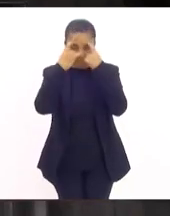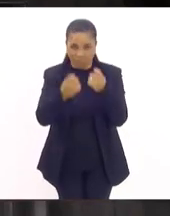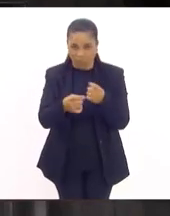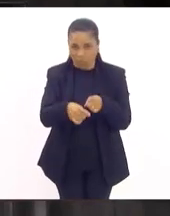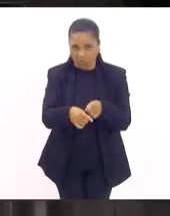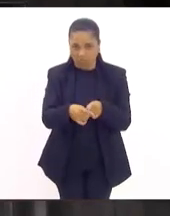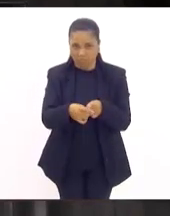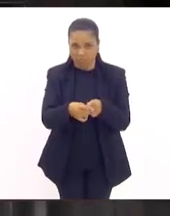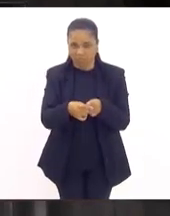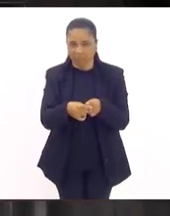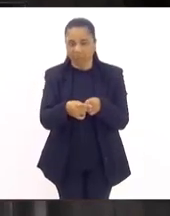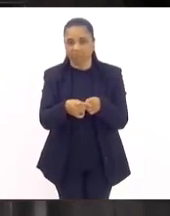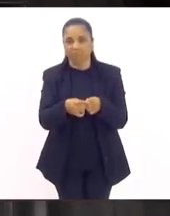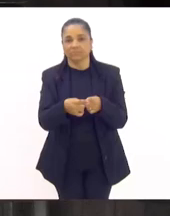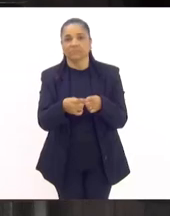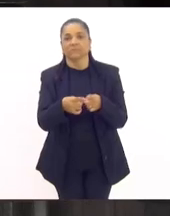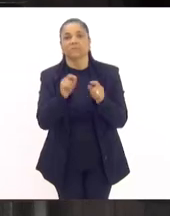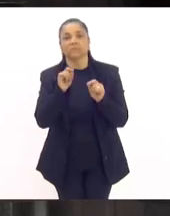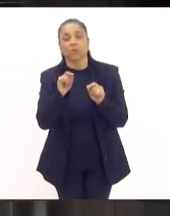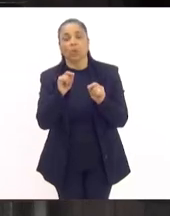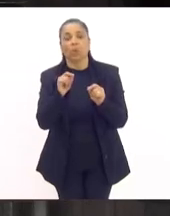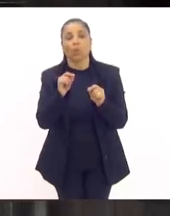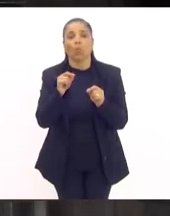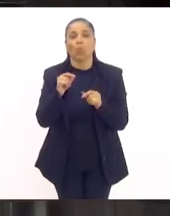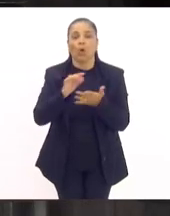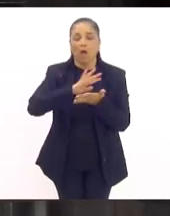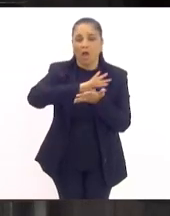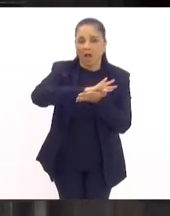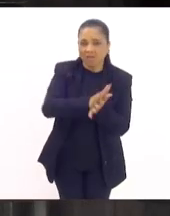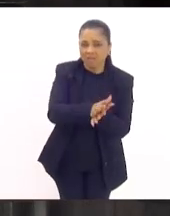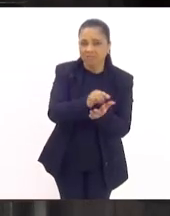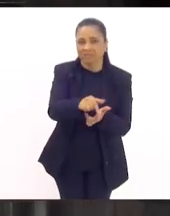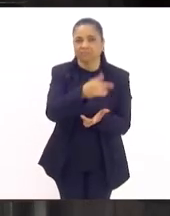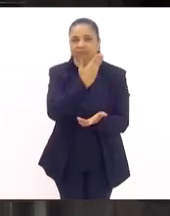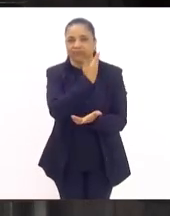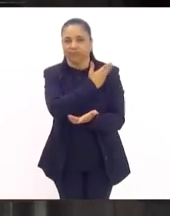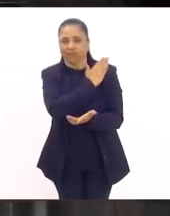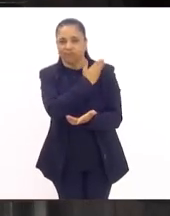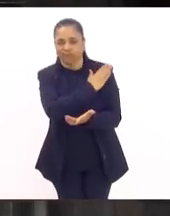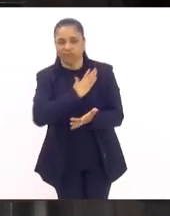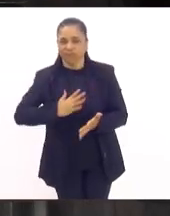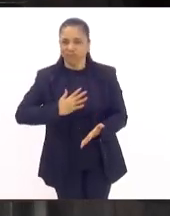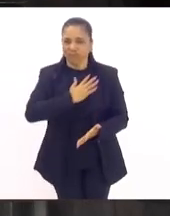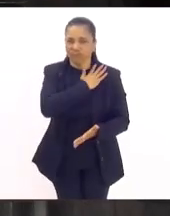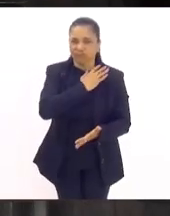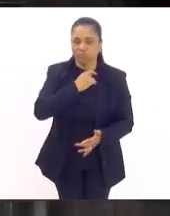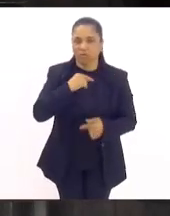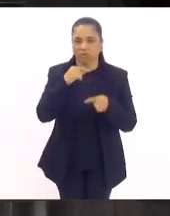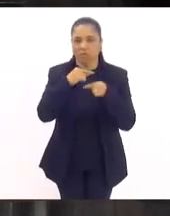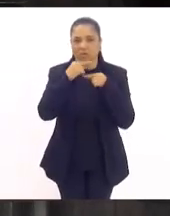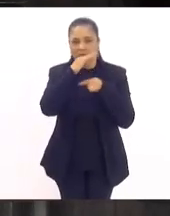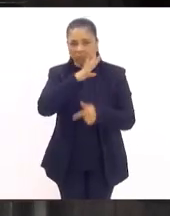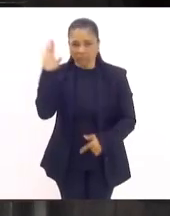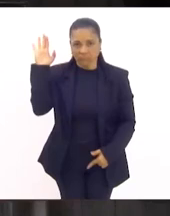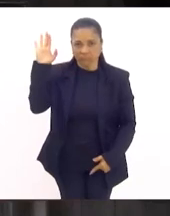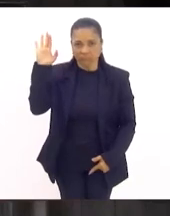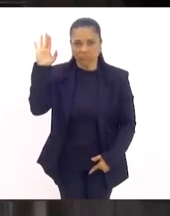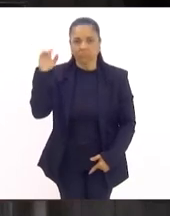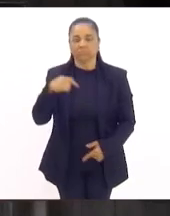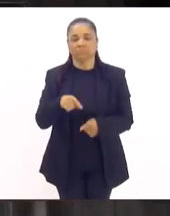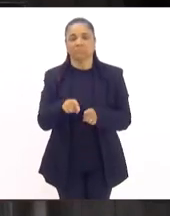o extremismo ideológico, o racismo, o neonazismo, esse entulho trazido pela